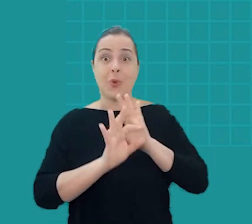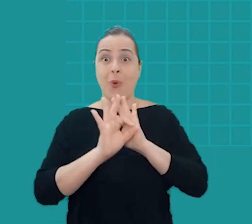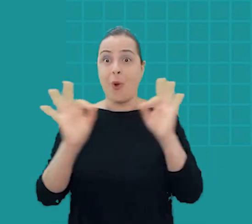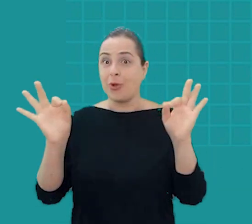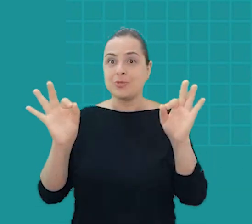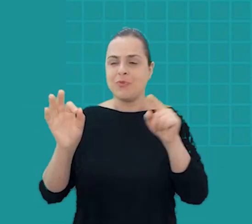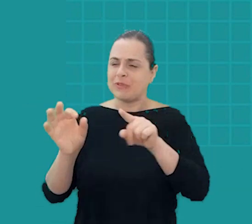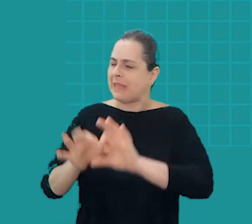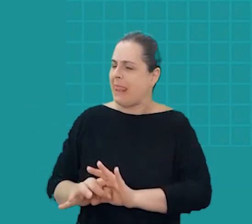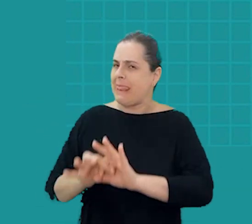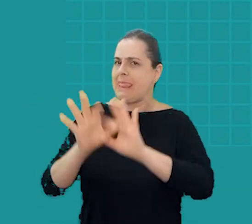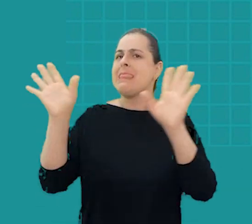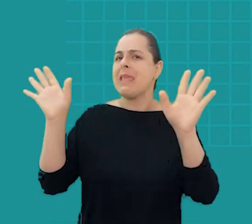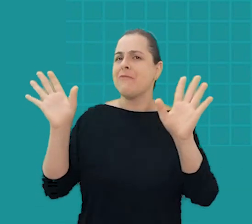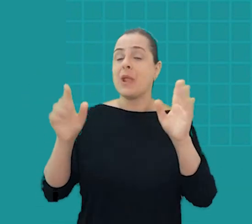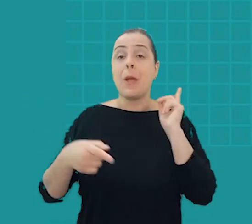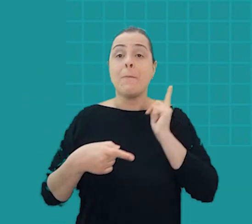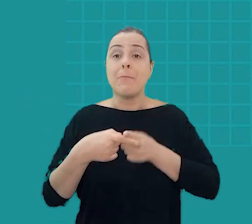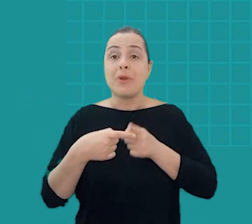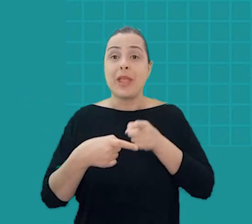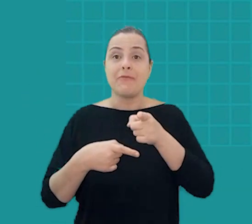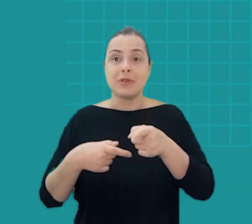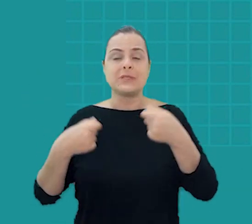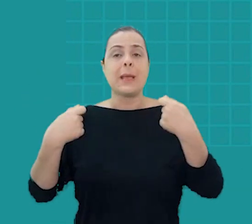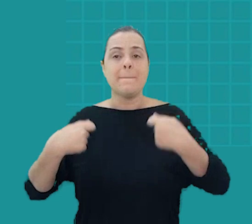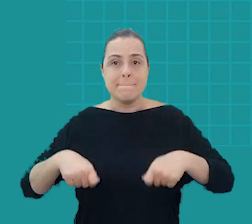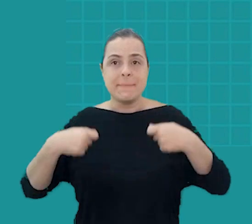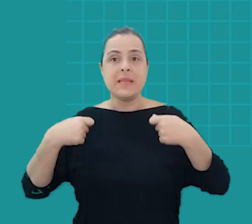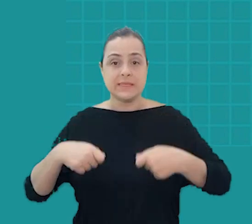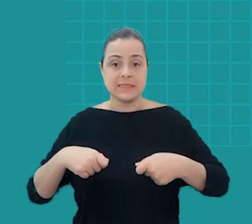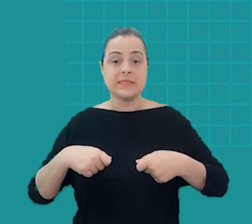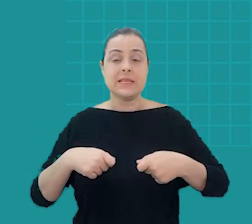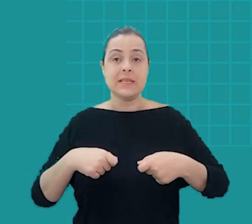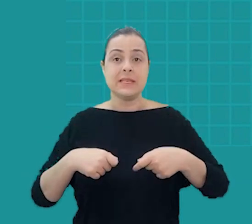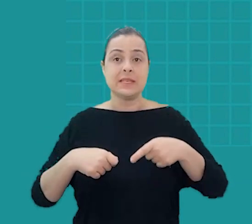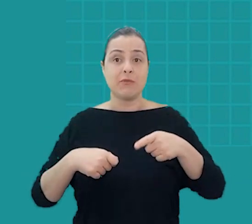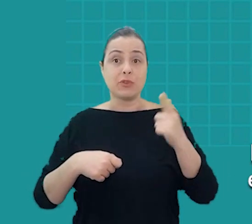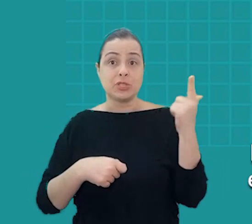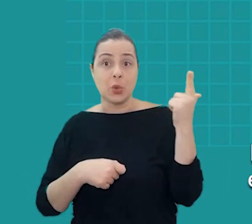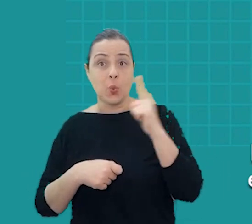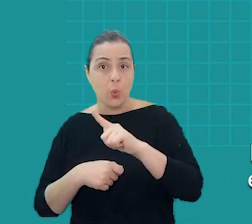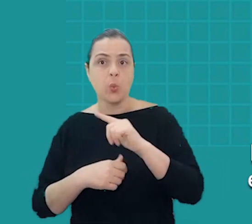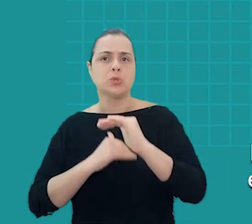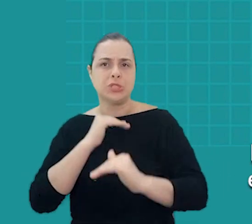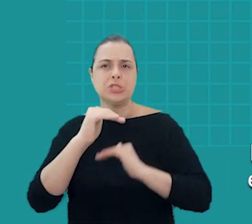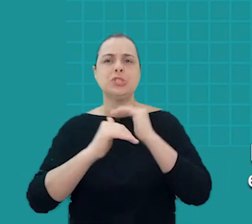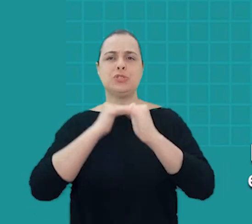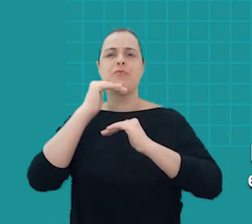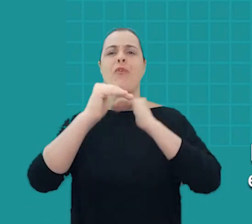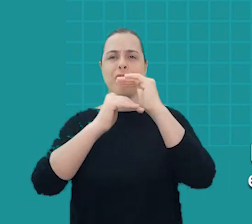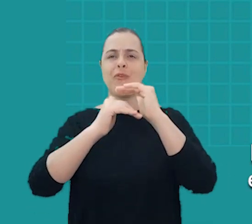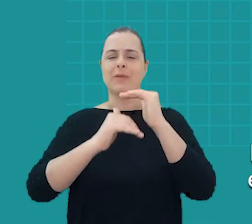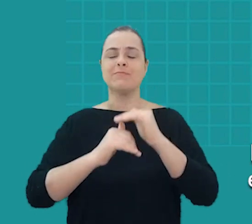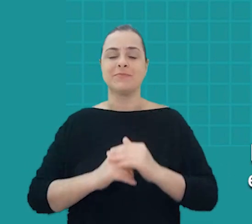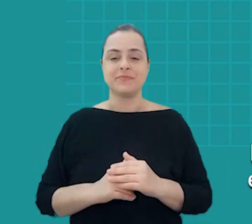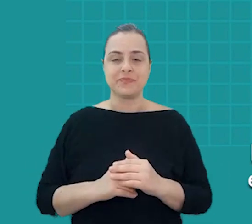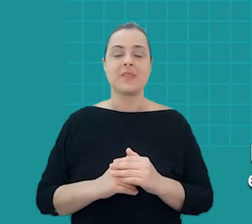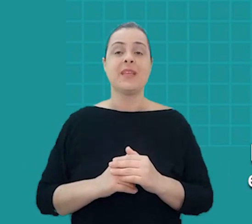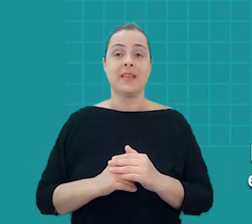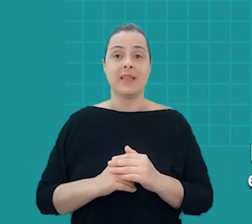leões, porque você tem que se provar, você tem que se desenvolver. Isso também me marcou, na época eu não